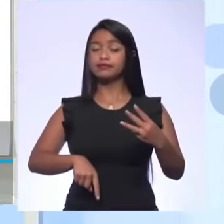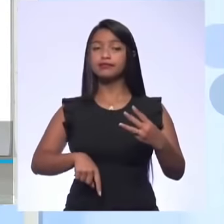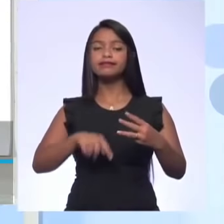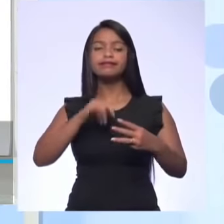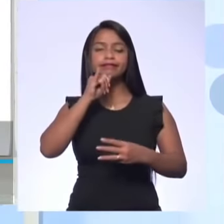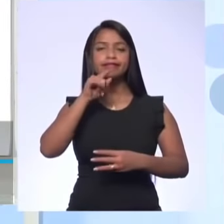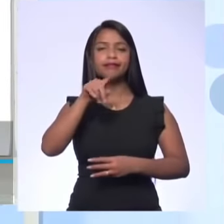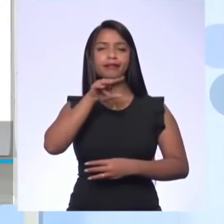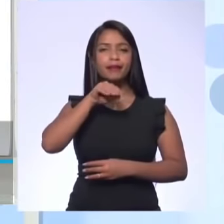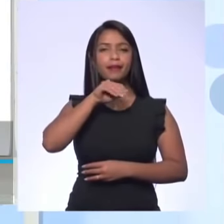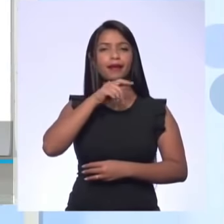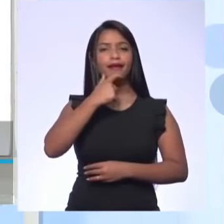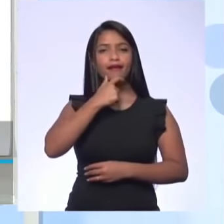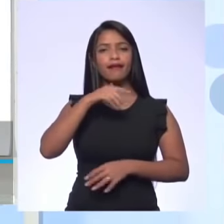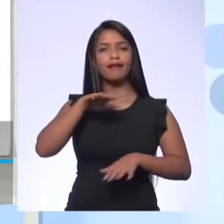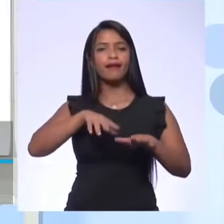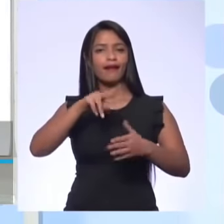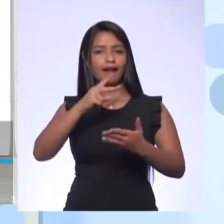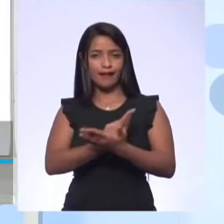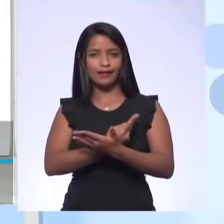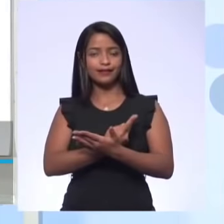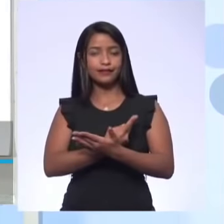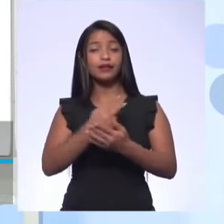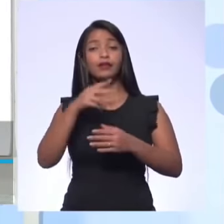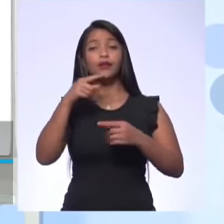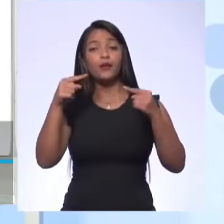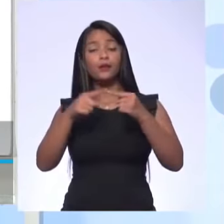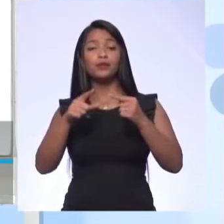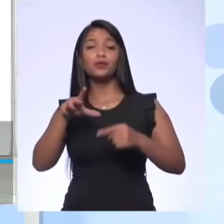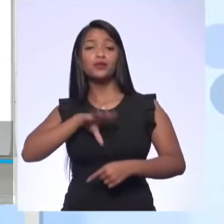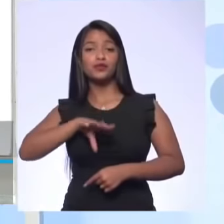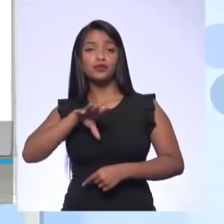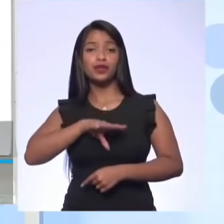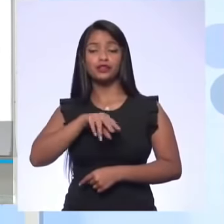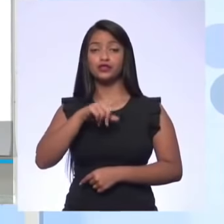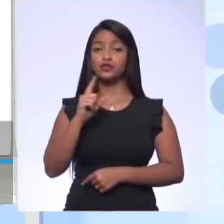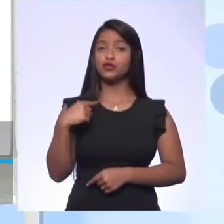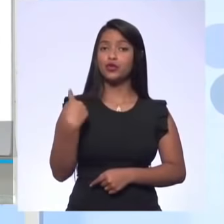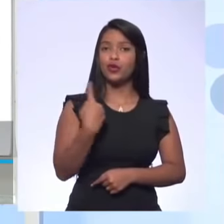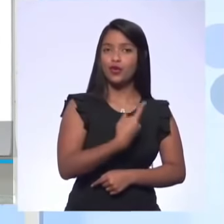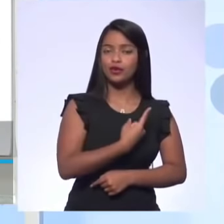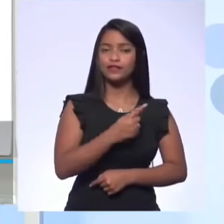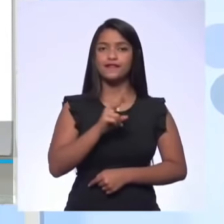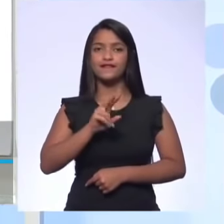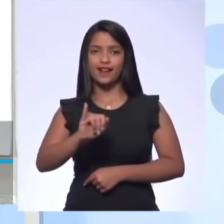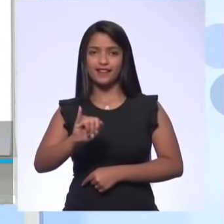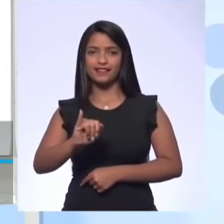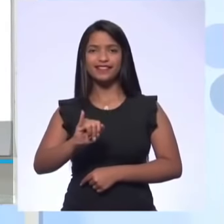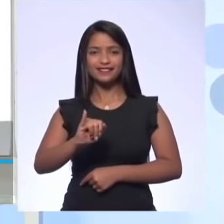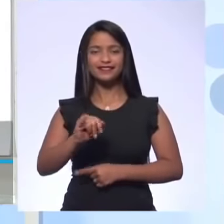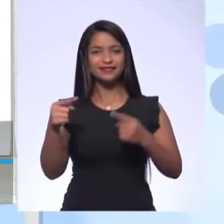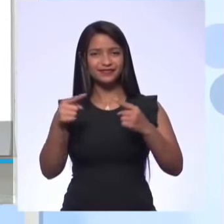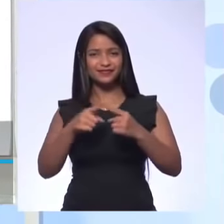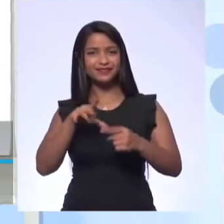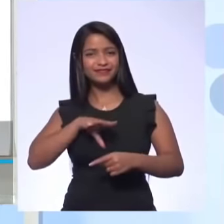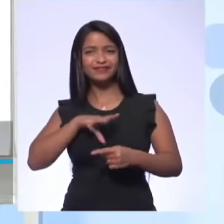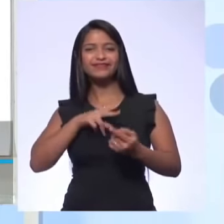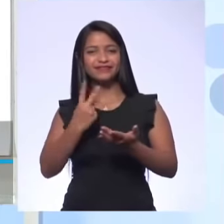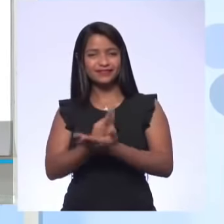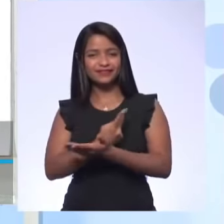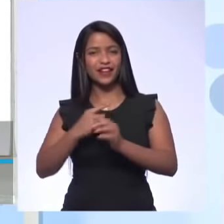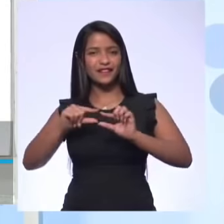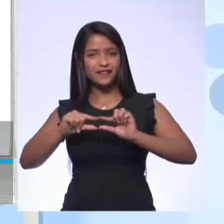coisa, que é o nosso nós vai, nós vem, né? Então, não tem problema, né, Ed, de a gente falar nós vai junto, mas se nós